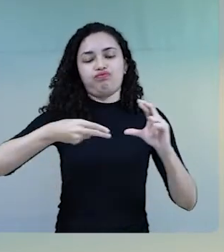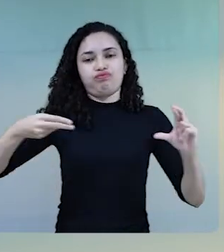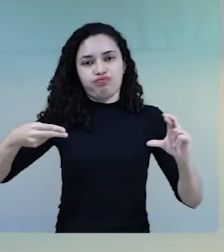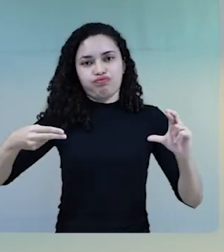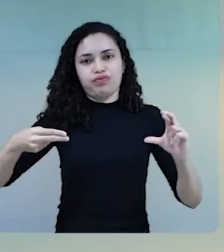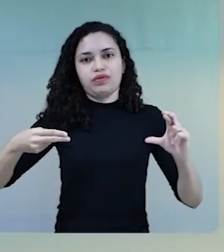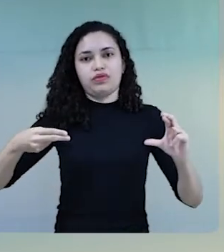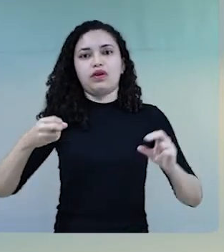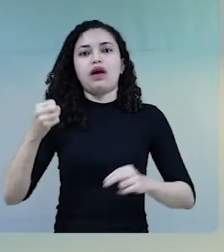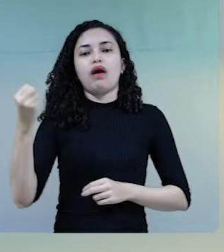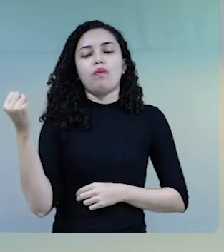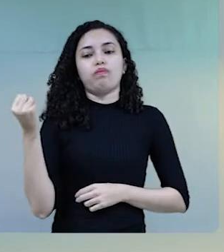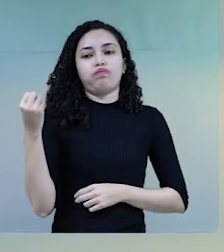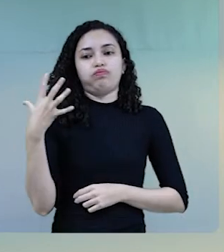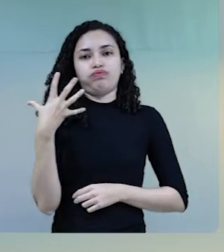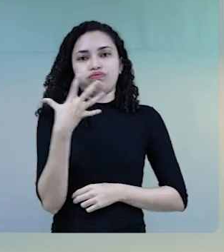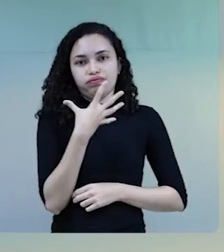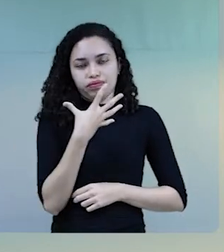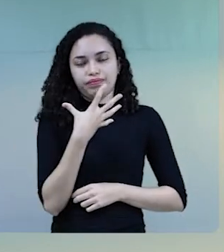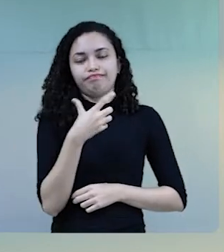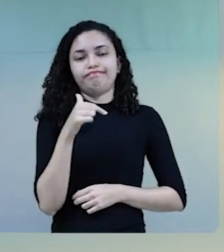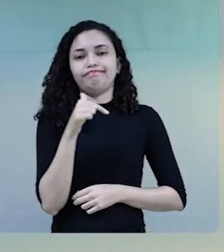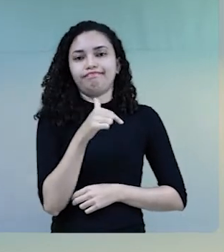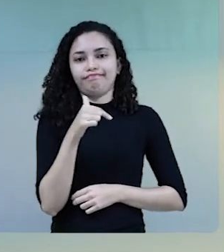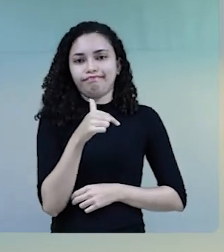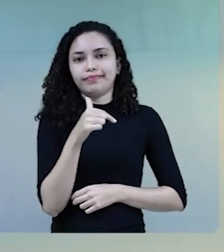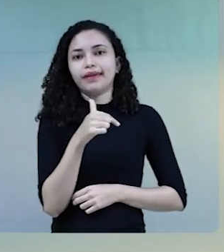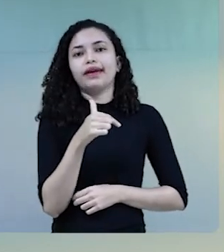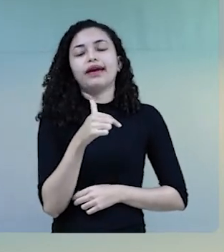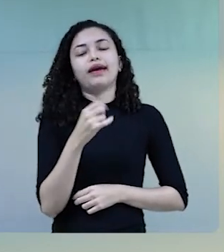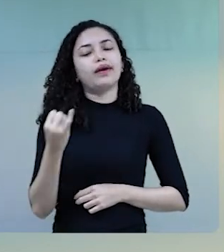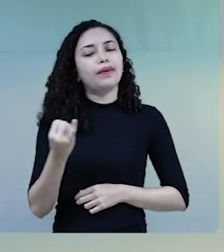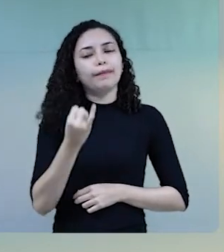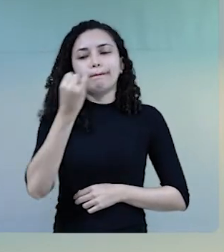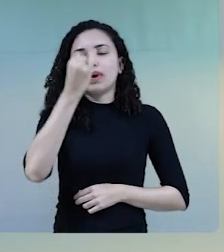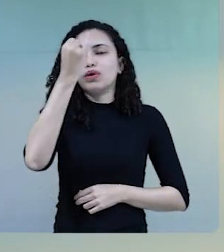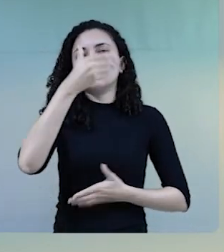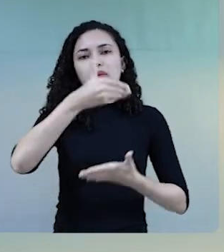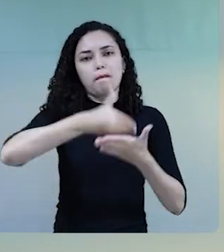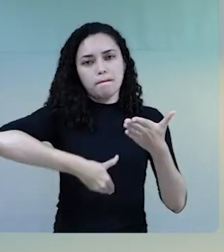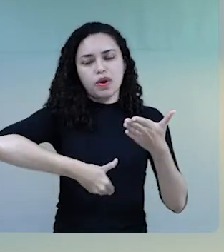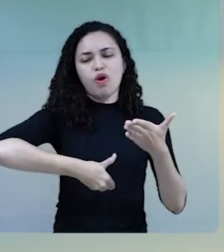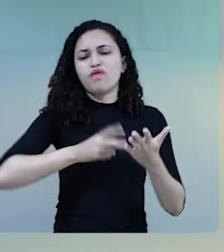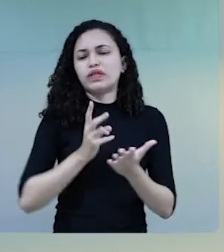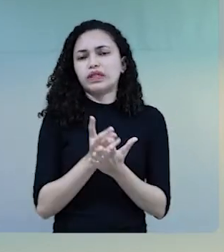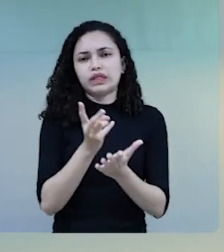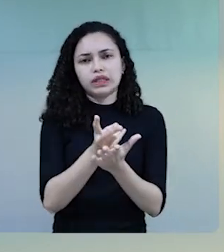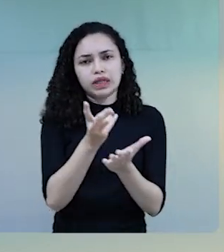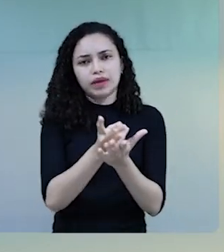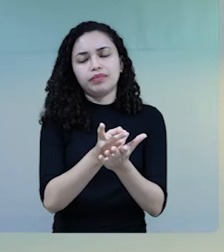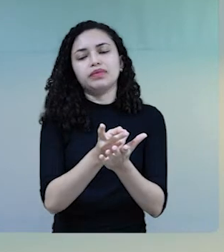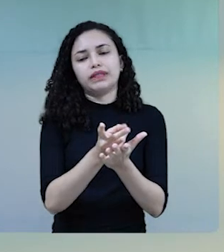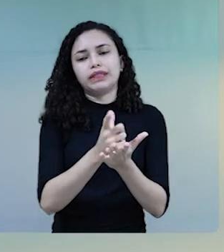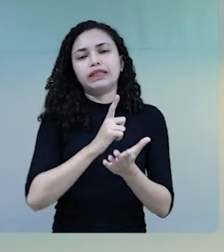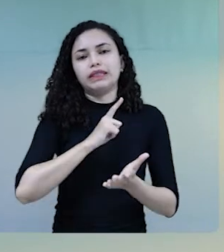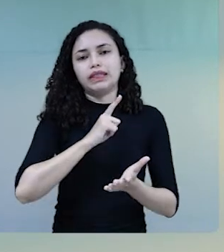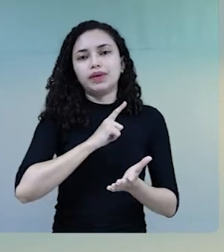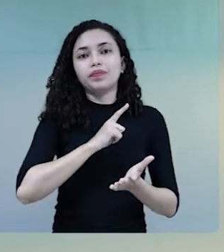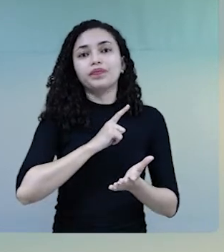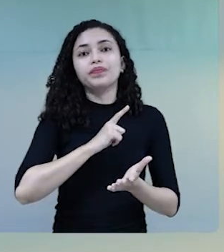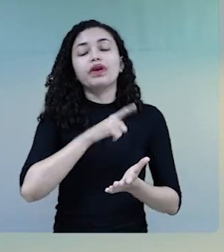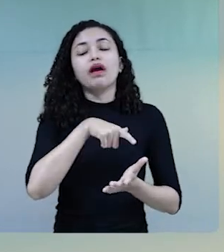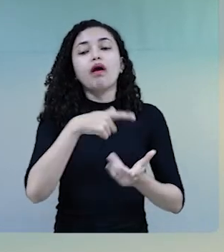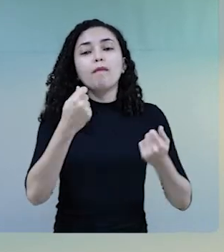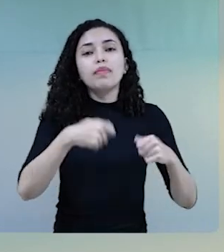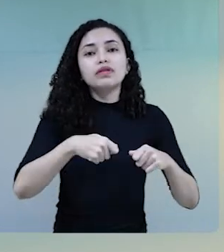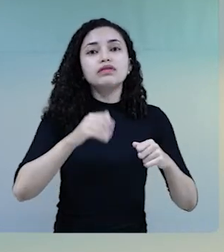São dois conceitos que são extremamente importantes também para qualquer tipo de prova, tá bom? a gente tem, pessoal, que saber que o cálculo